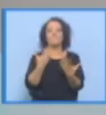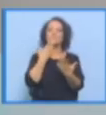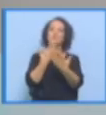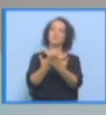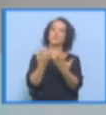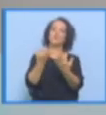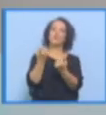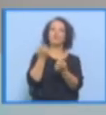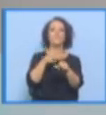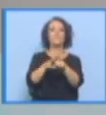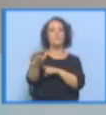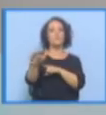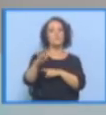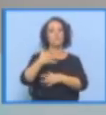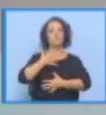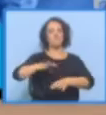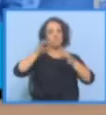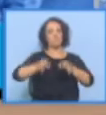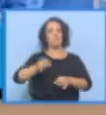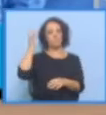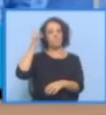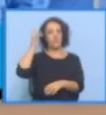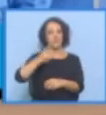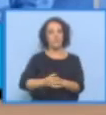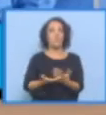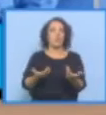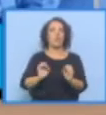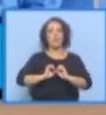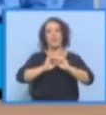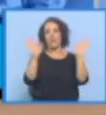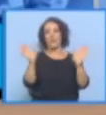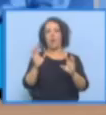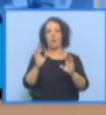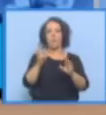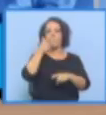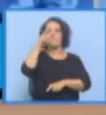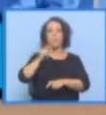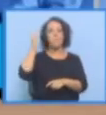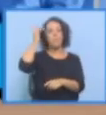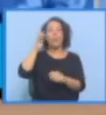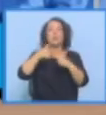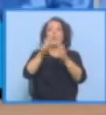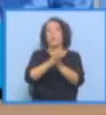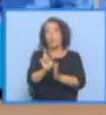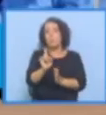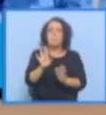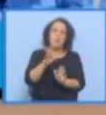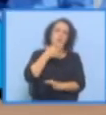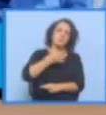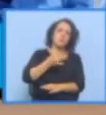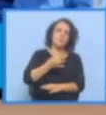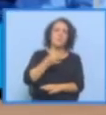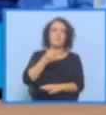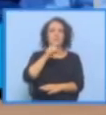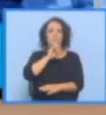padre? Claro, sim. É impossível. Qualquer padre, não posso falar por todos, mas qualquer padre tem os seus exemplos,